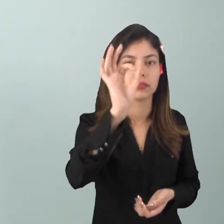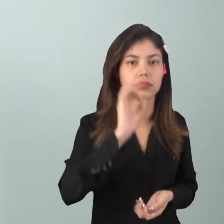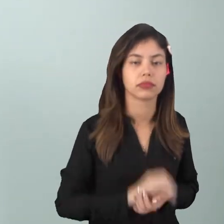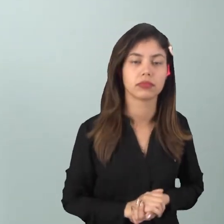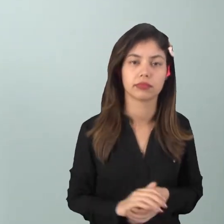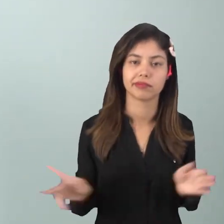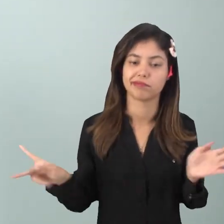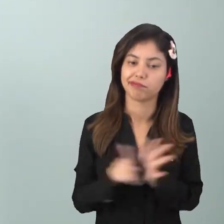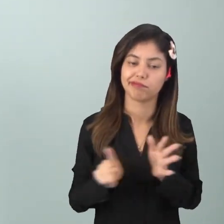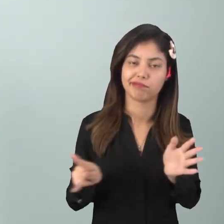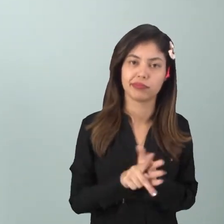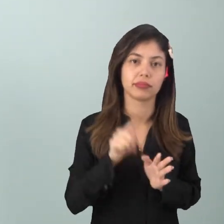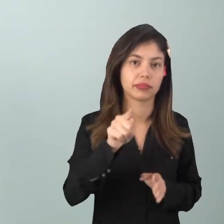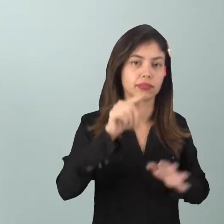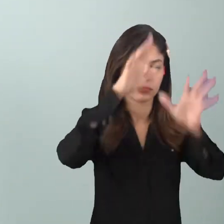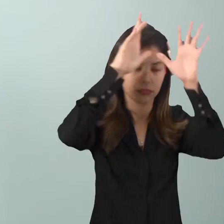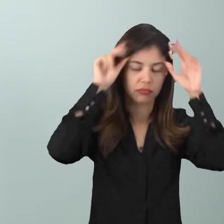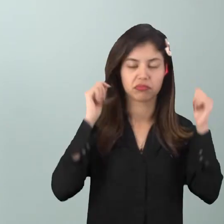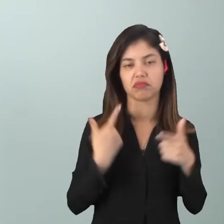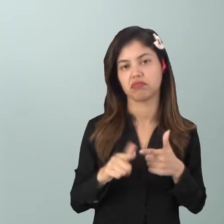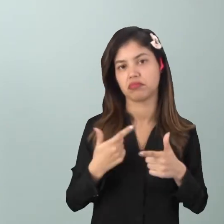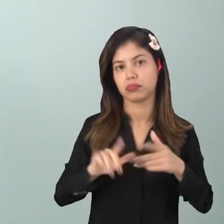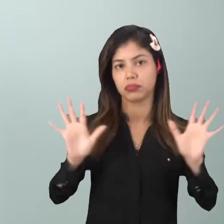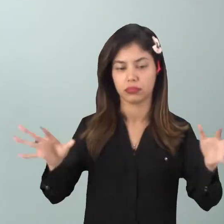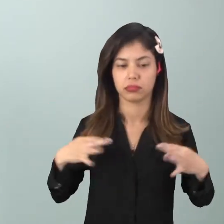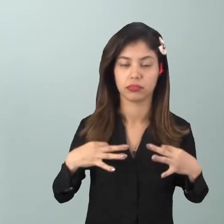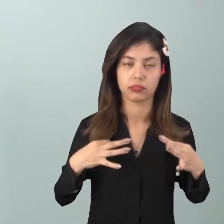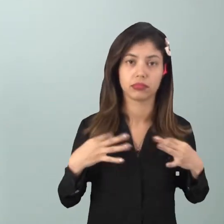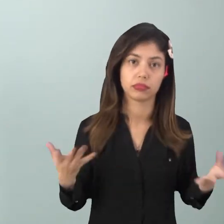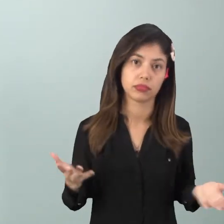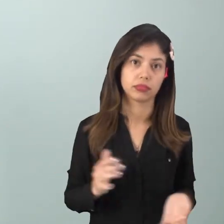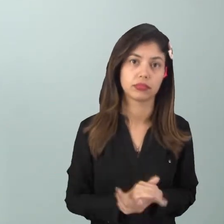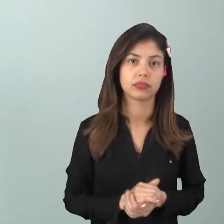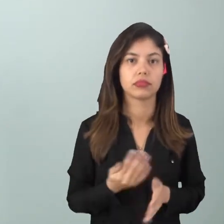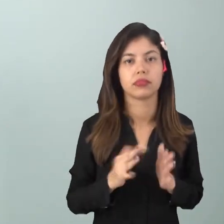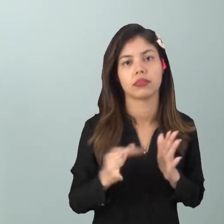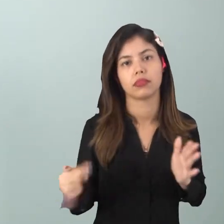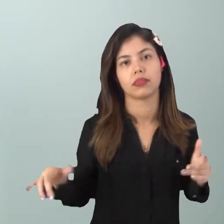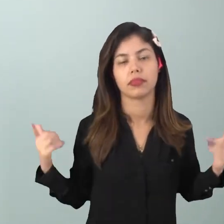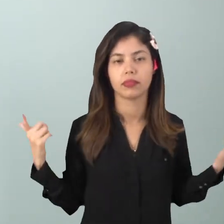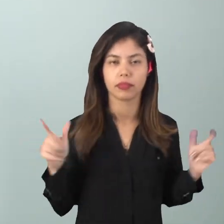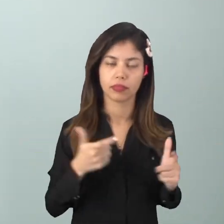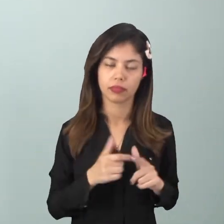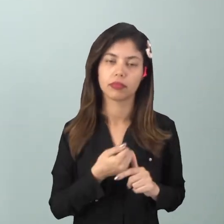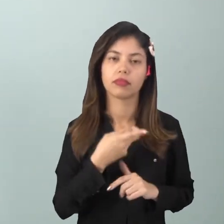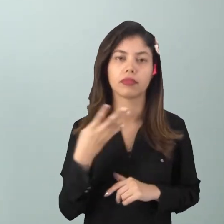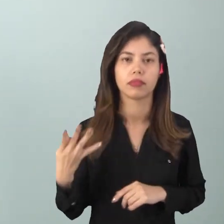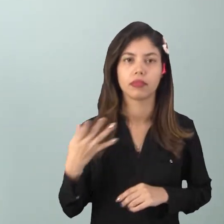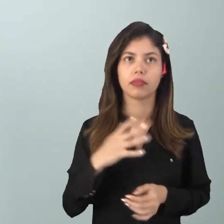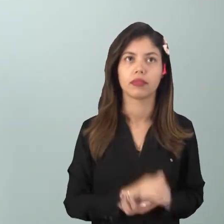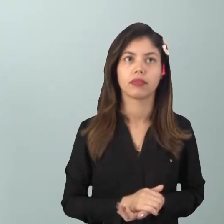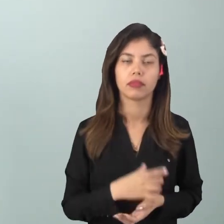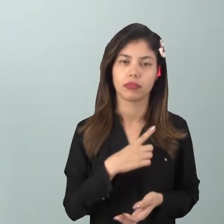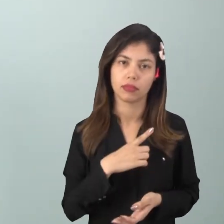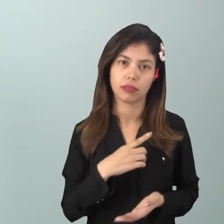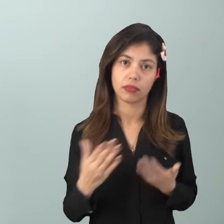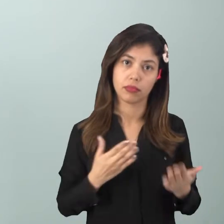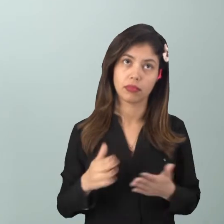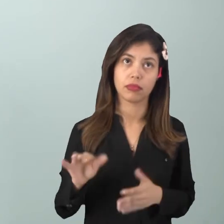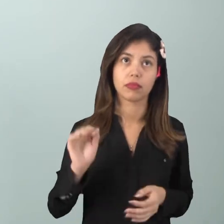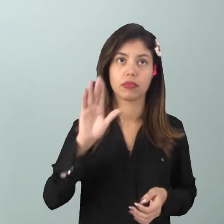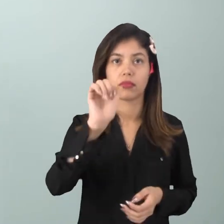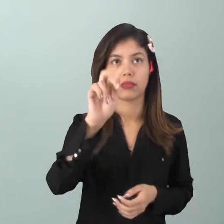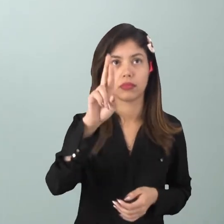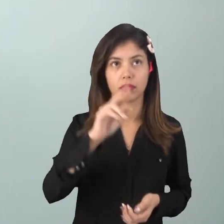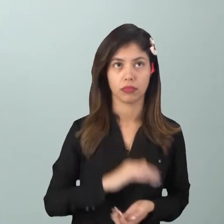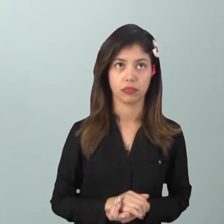tranquilo para você mesmo. Você é criança, não dá sem nenhum problema até com camisetas, hein? Em função da menor quantidade de umidade relativa